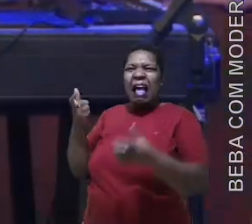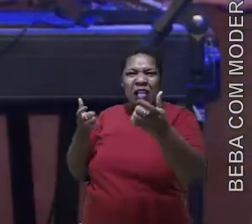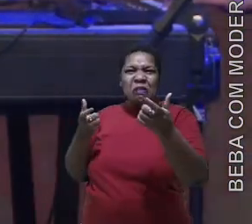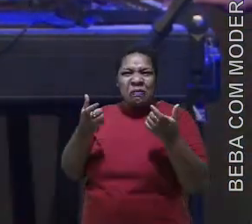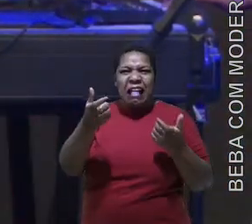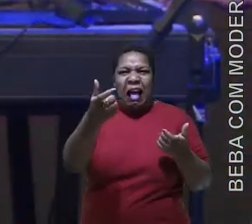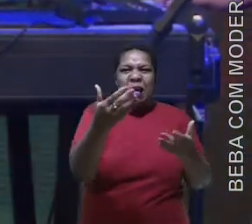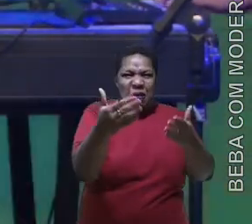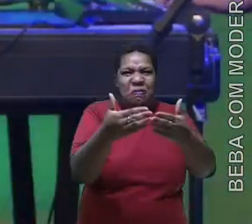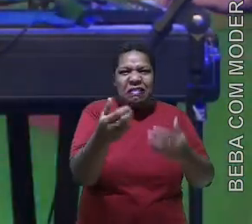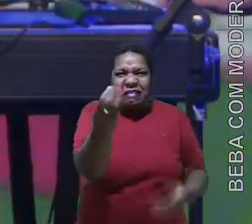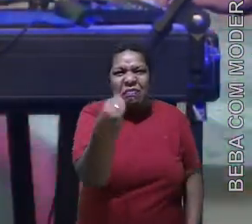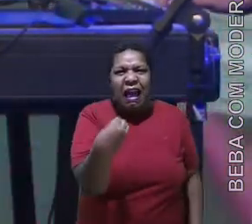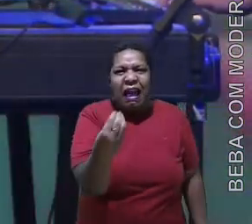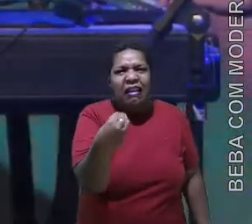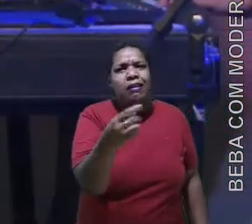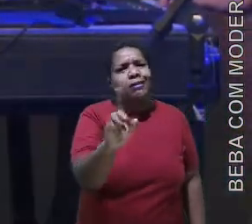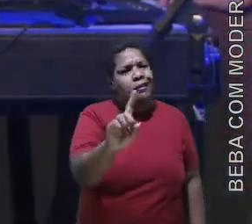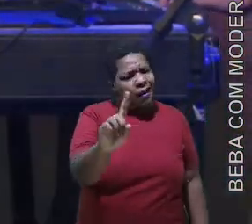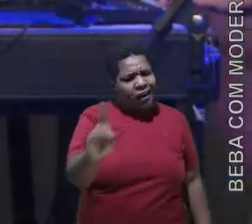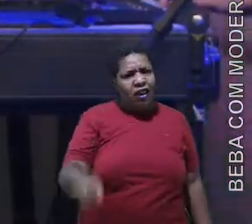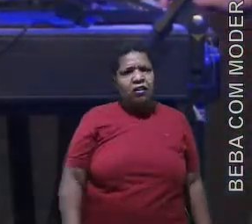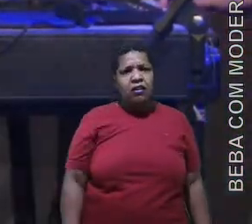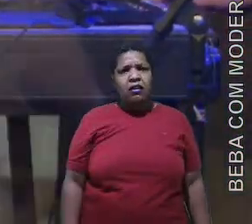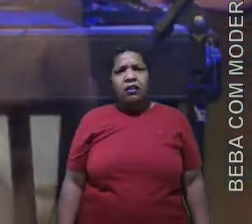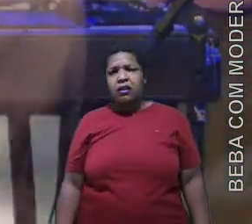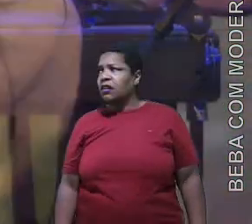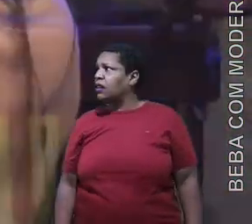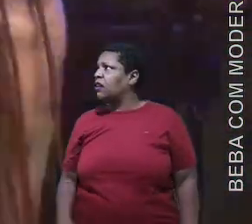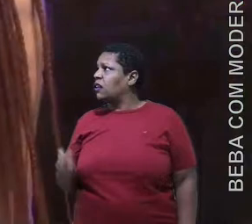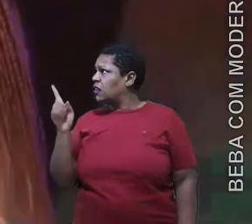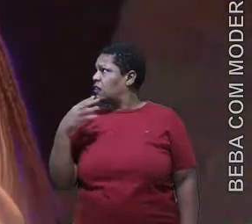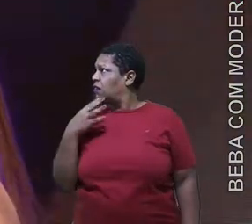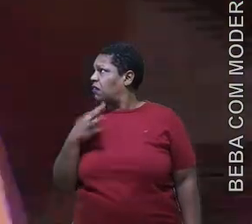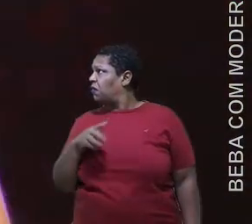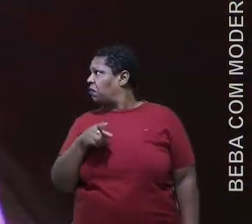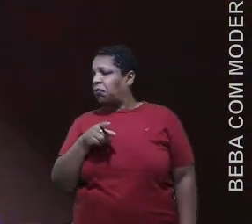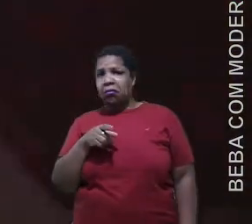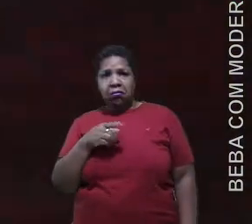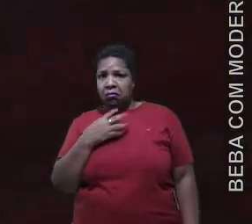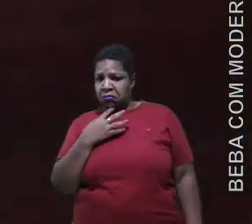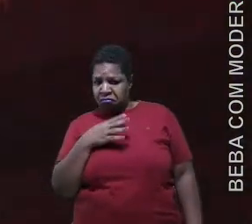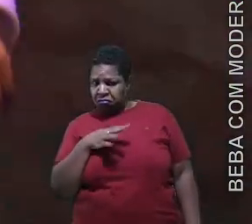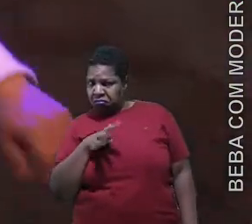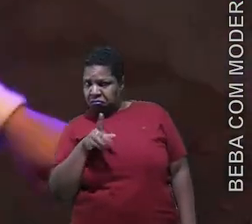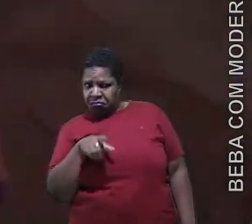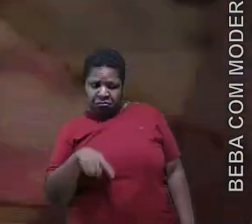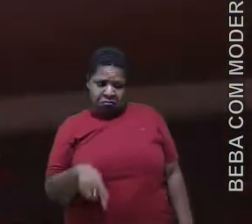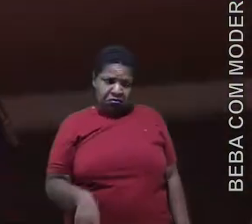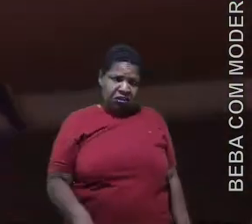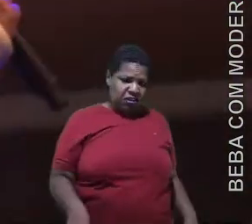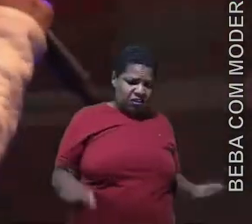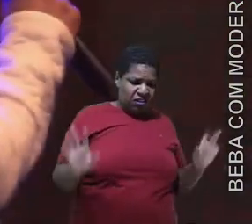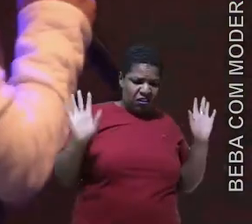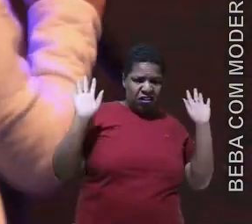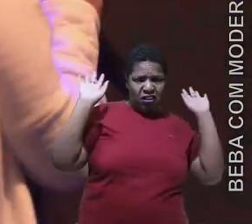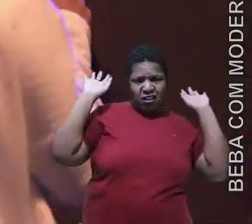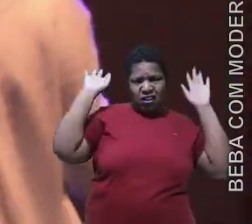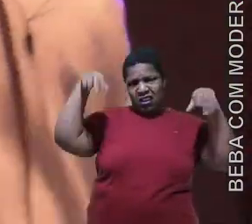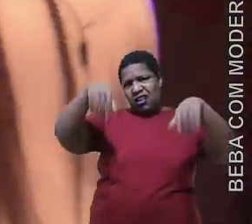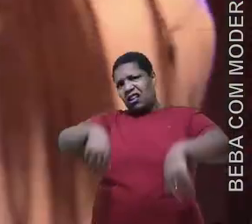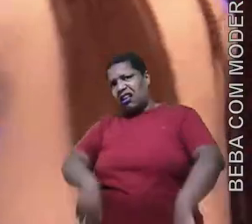eu não se despedaçar eu não te conheço